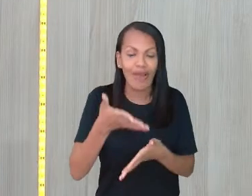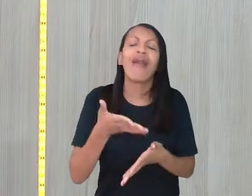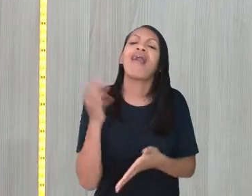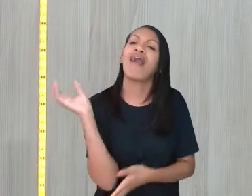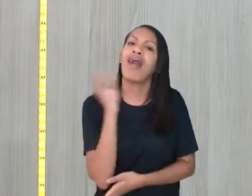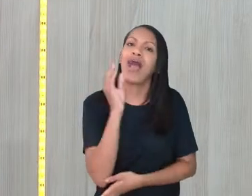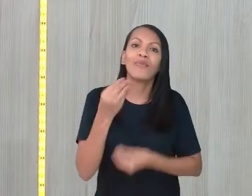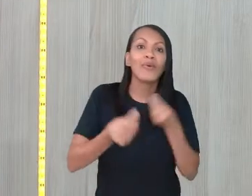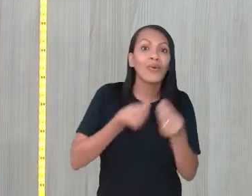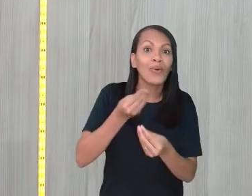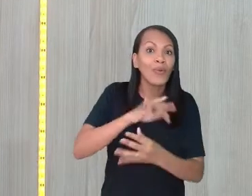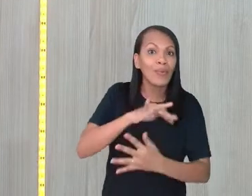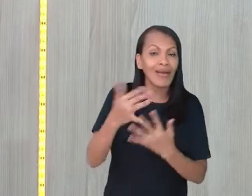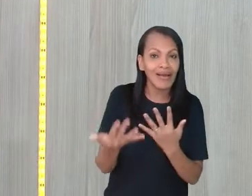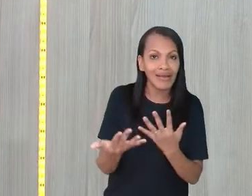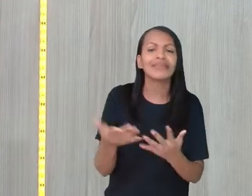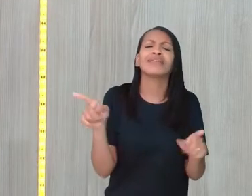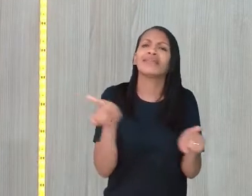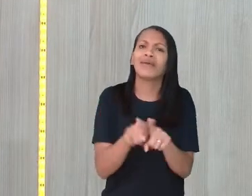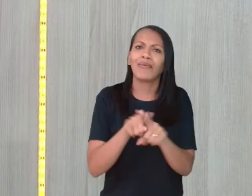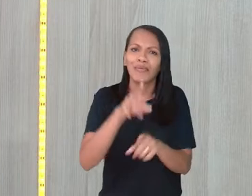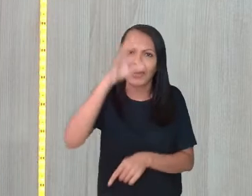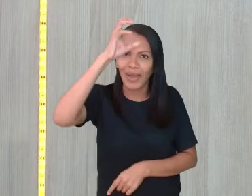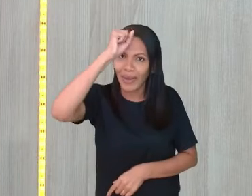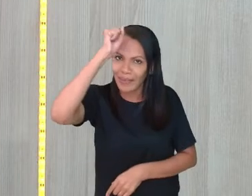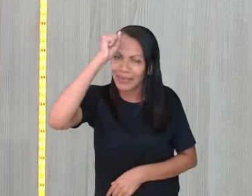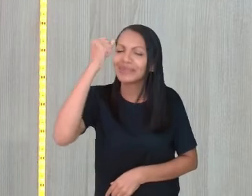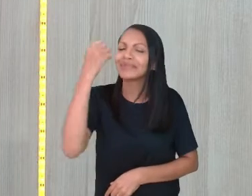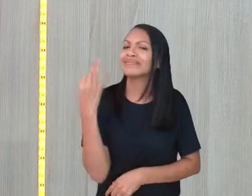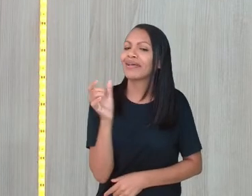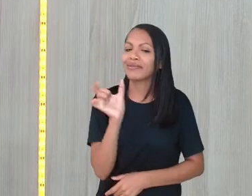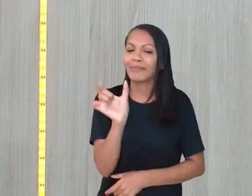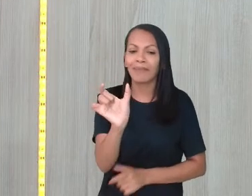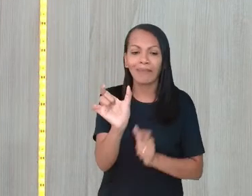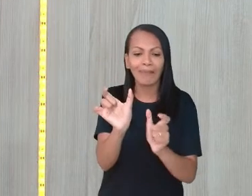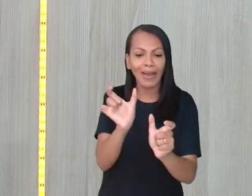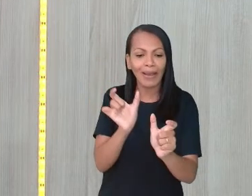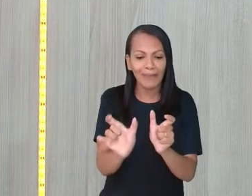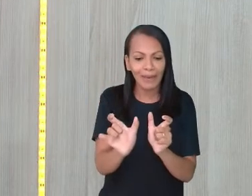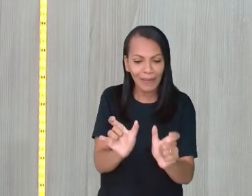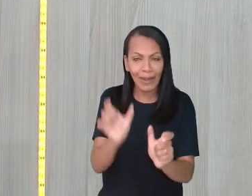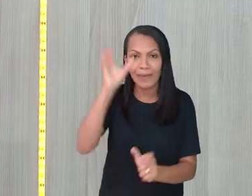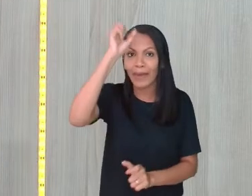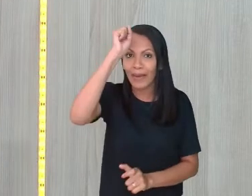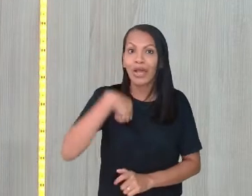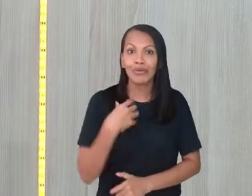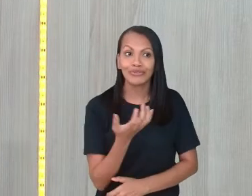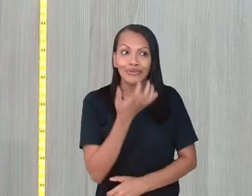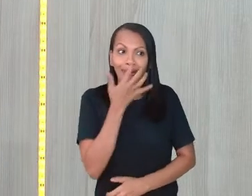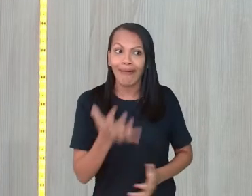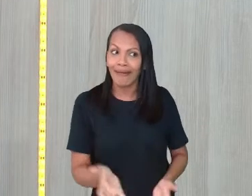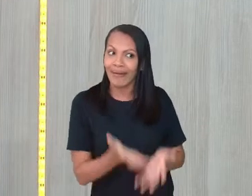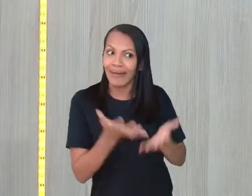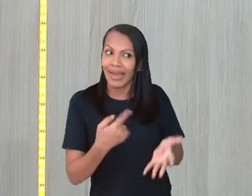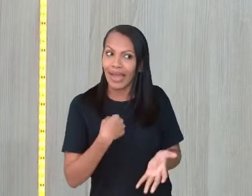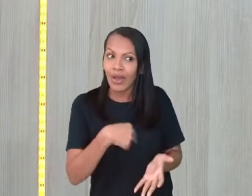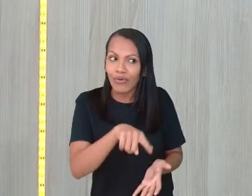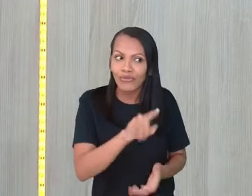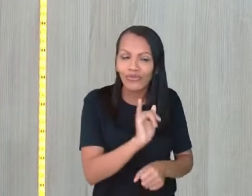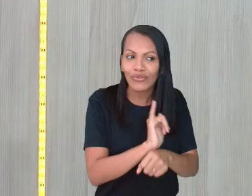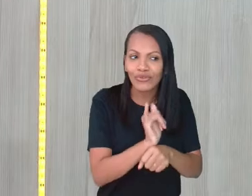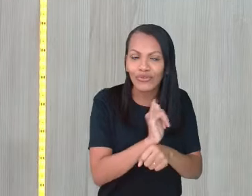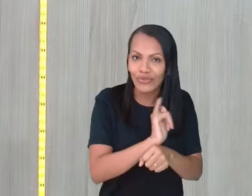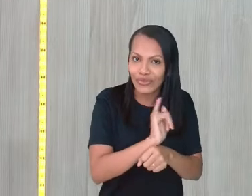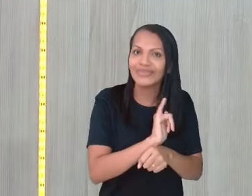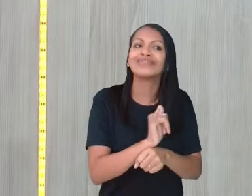vezes também essa questão de aprender certas palavras, eu também sou muito entusiasta disso. Às vezes eu vou lá no canal no